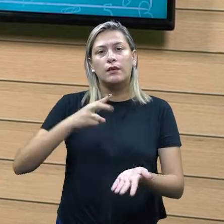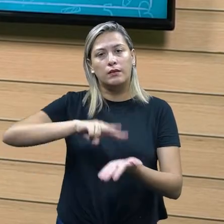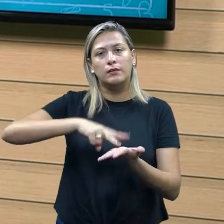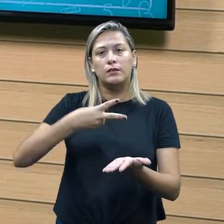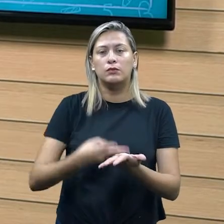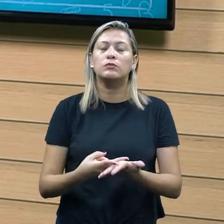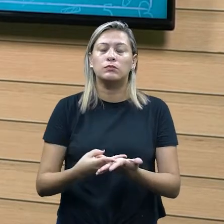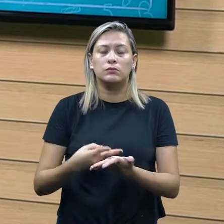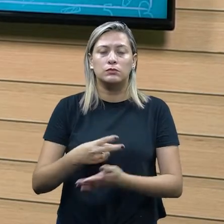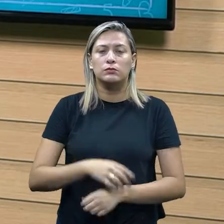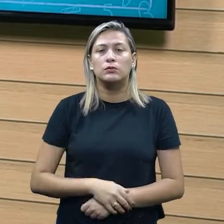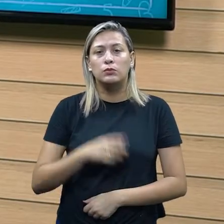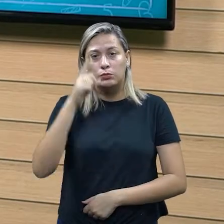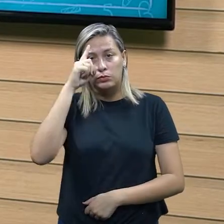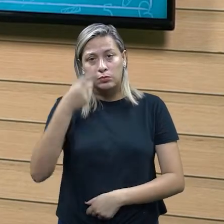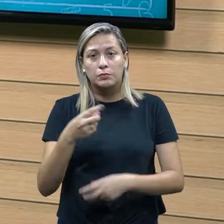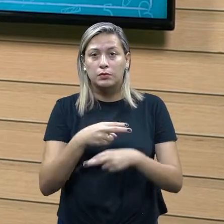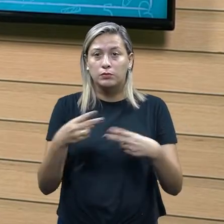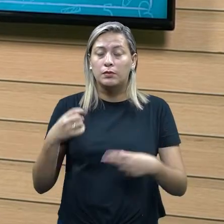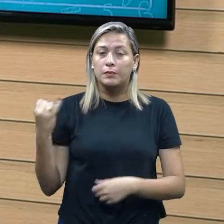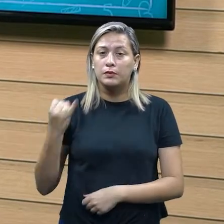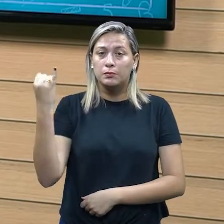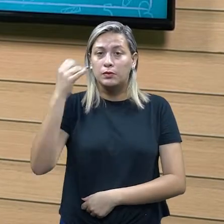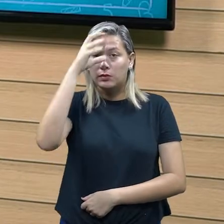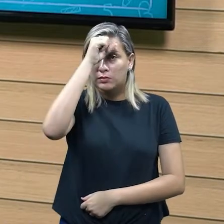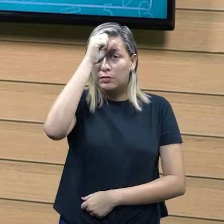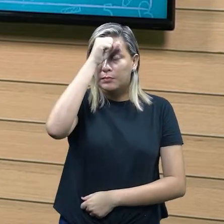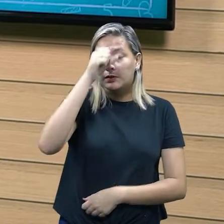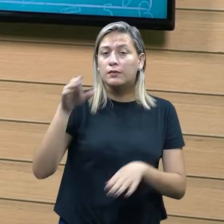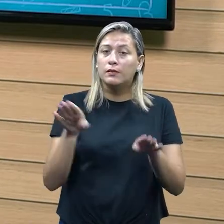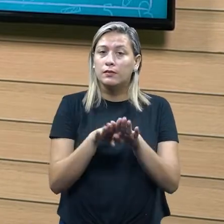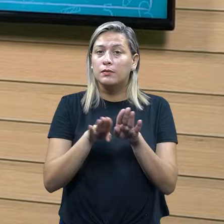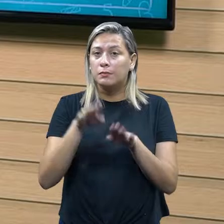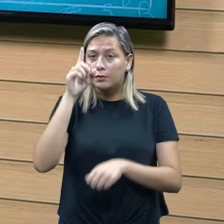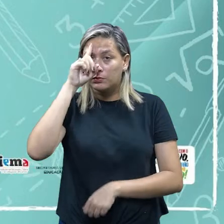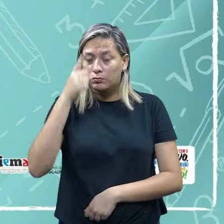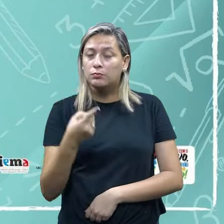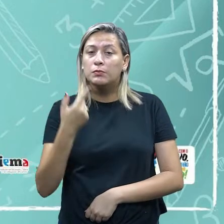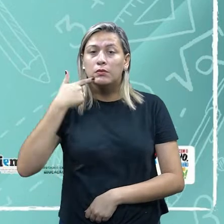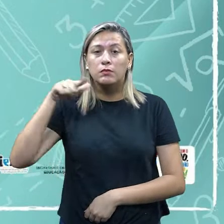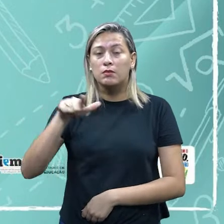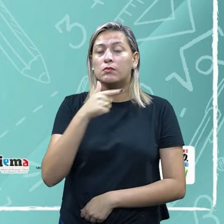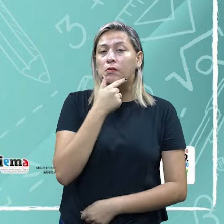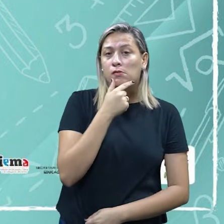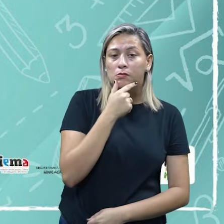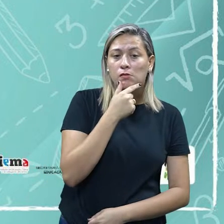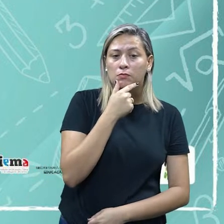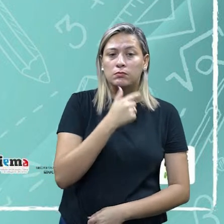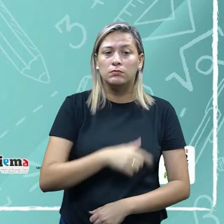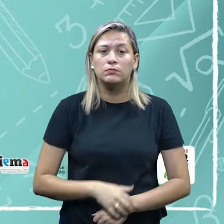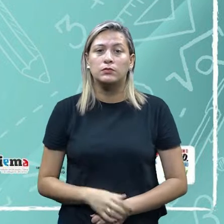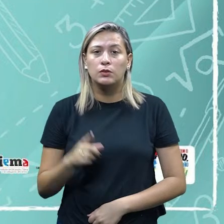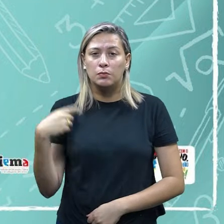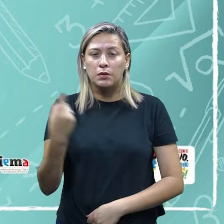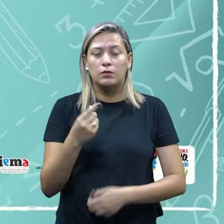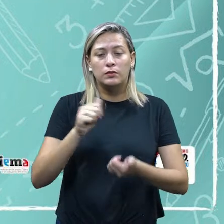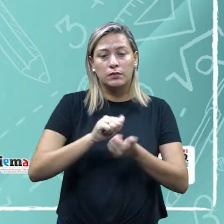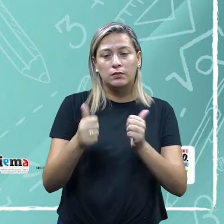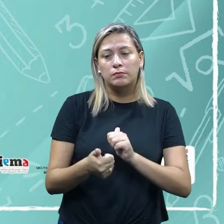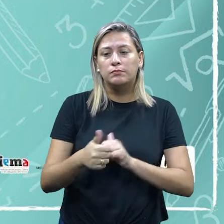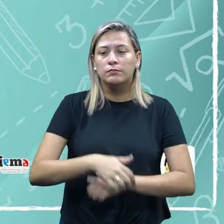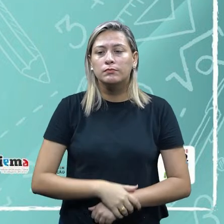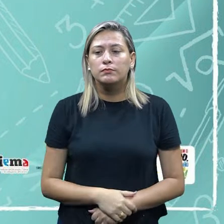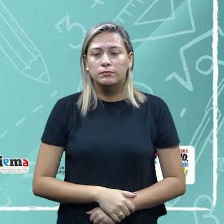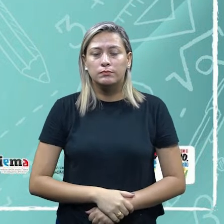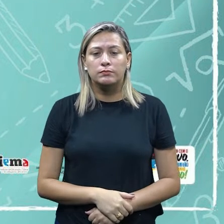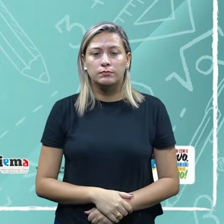todos esses comandos, mas é interessante que você aprenda também os comandos em inglês, né? E aí, para que possamos nos adaptar rapidamente ao